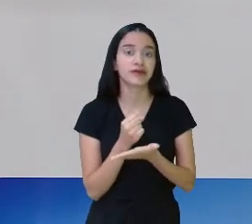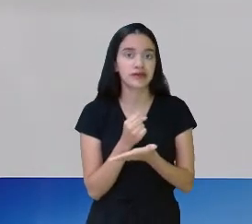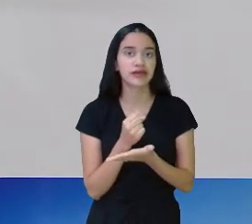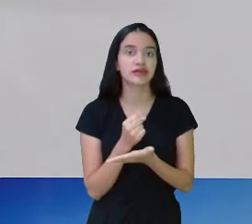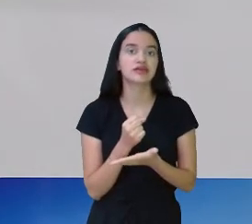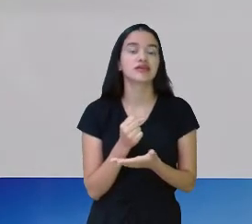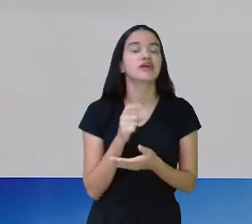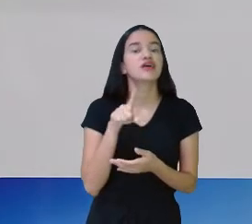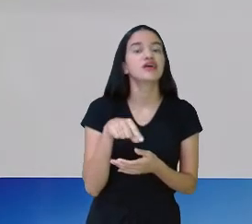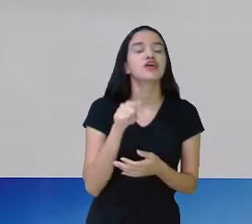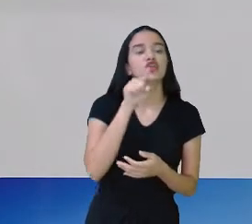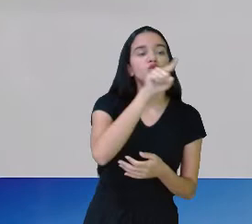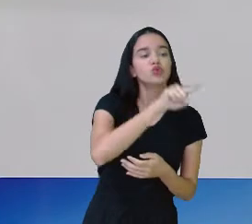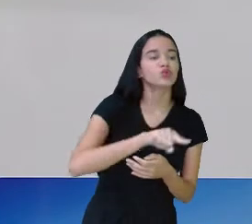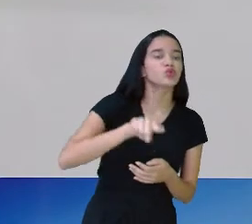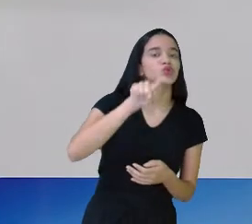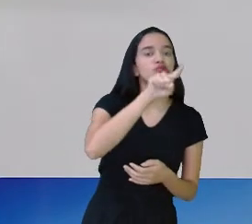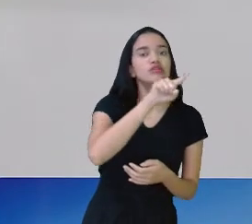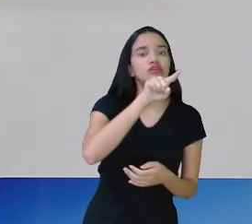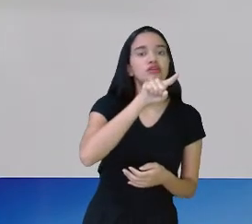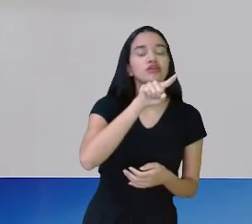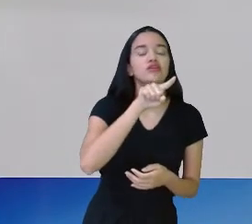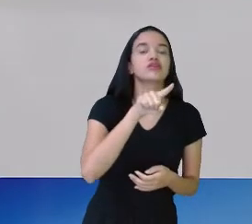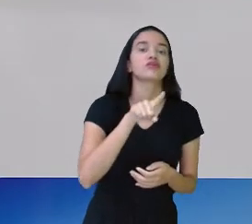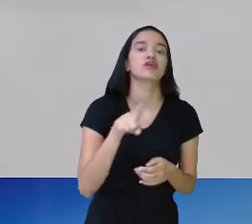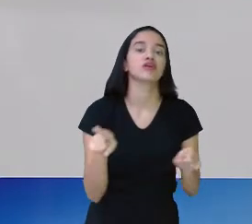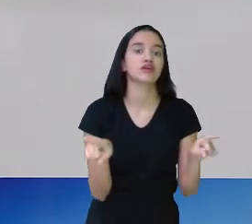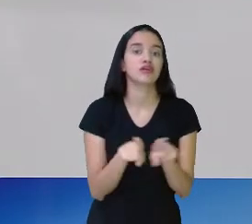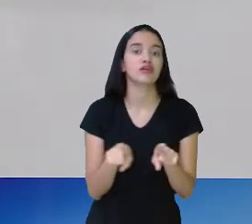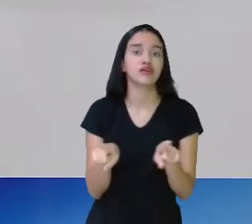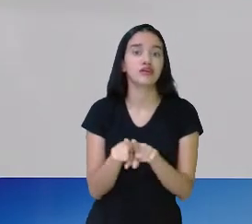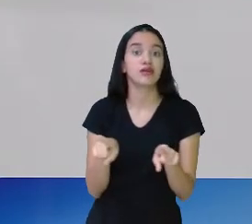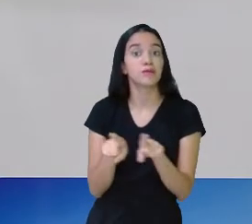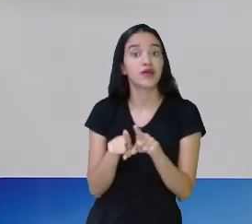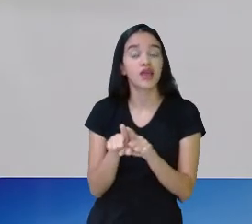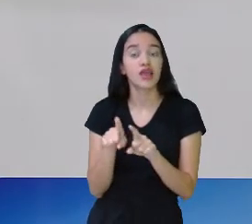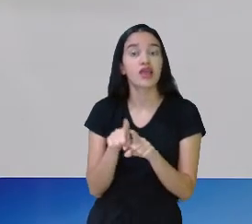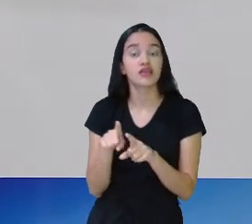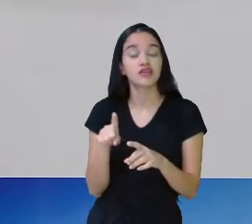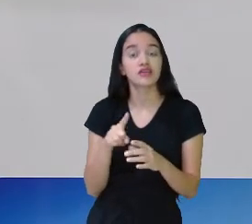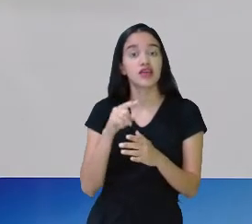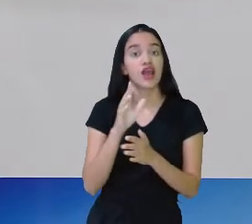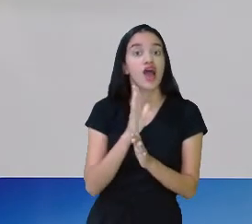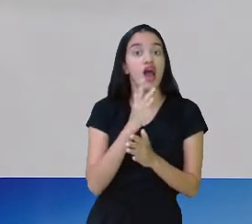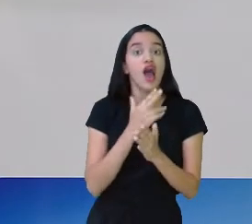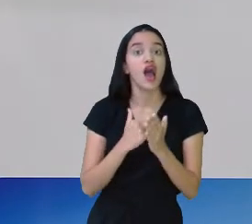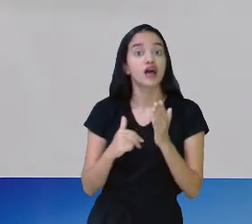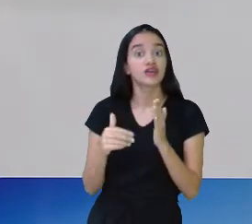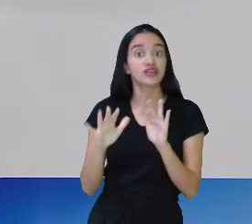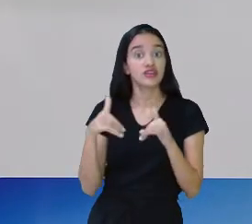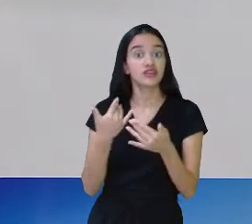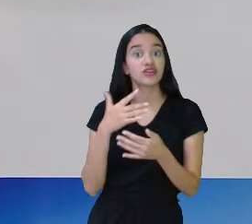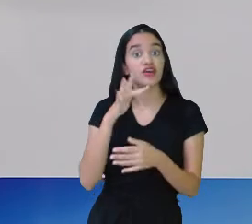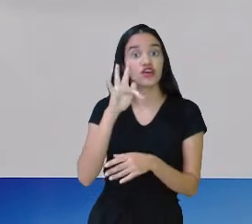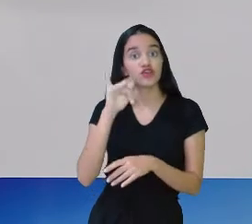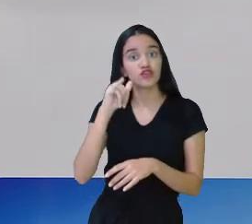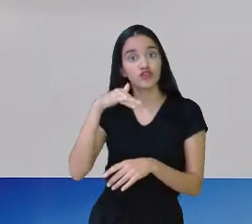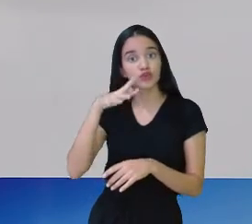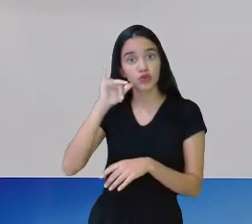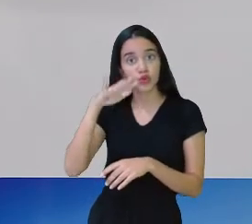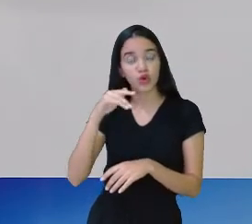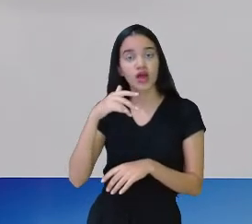do círculo para as figuras poligonais, que é o que a gente chama de figuras que